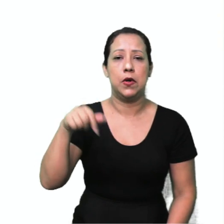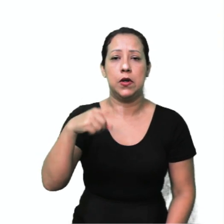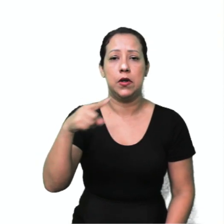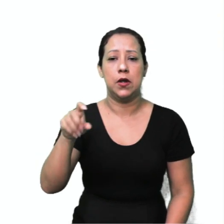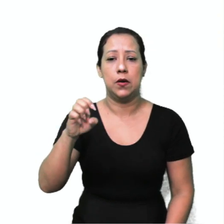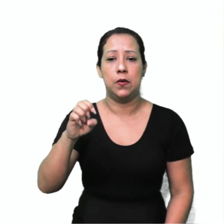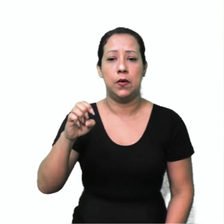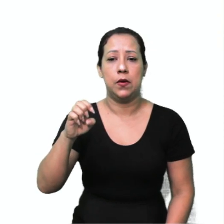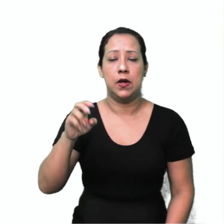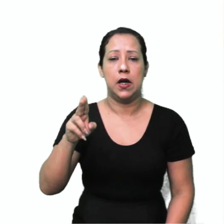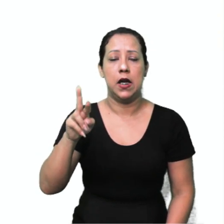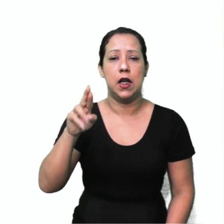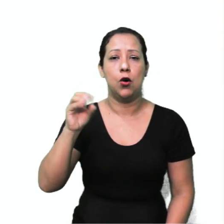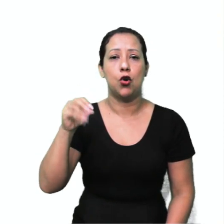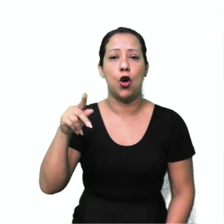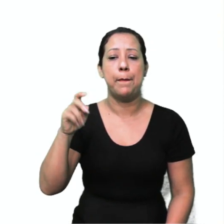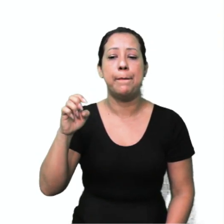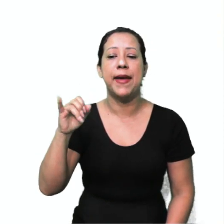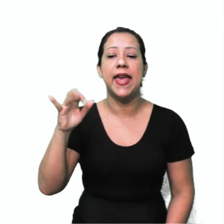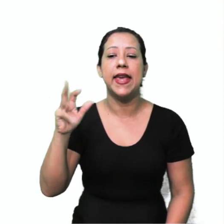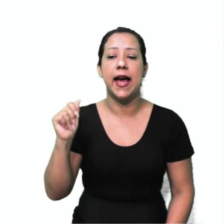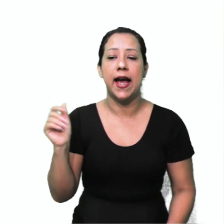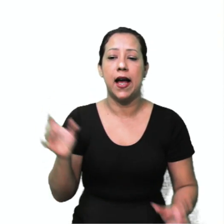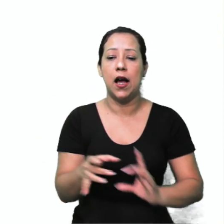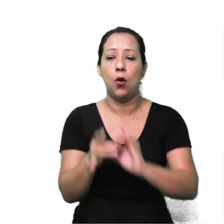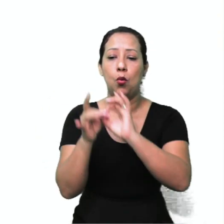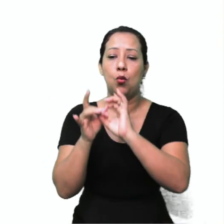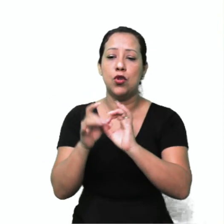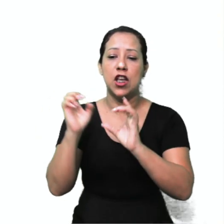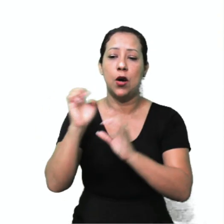Europeia. Tá? A União Europeia,